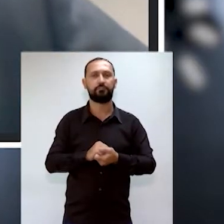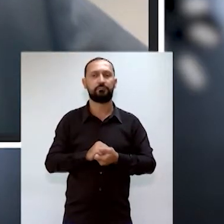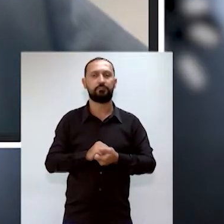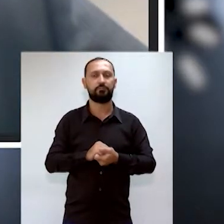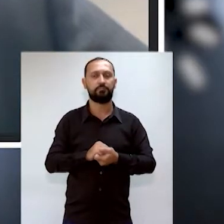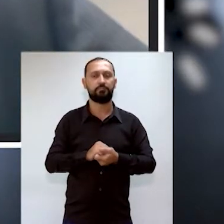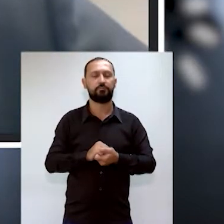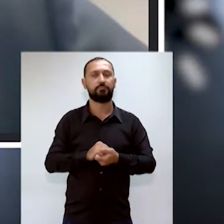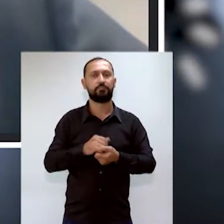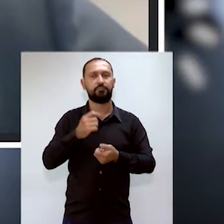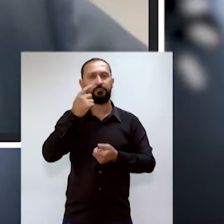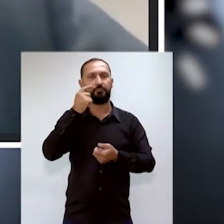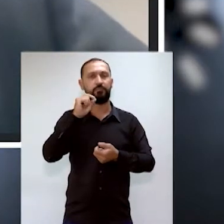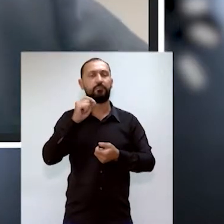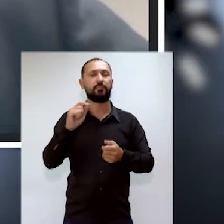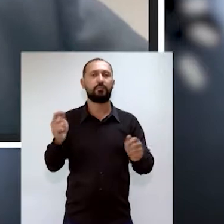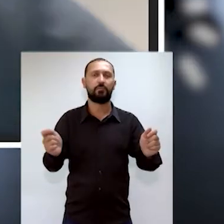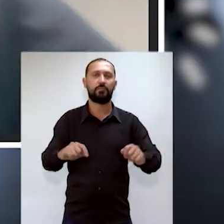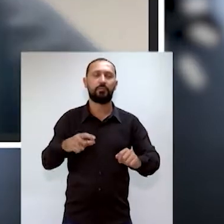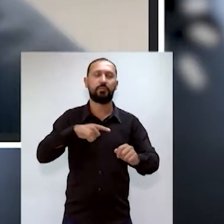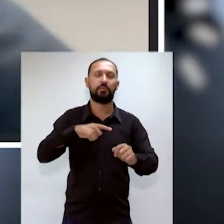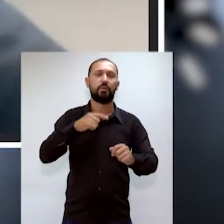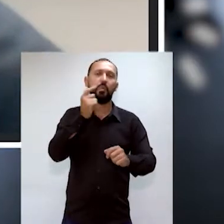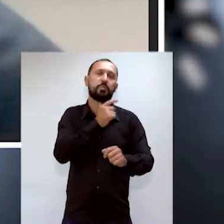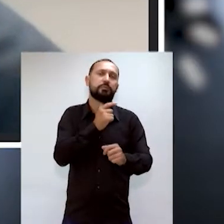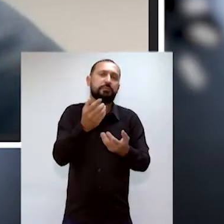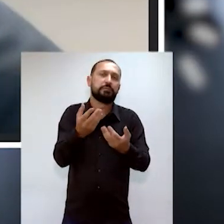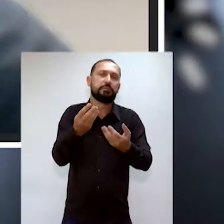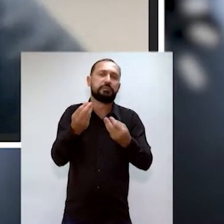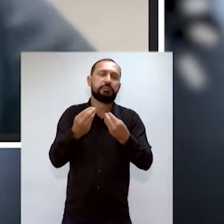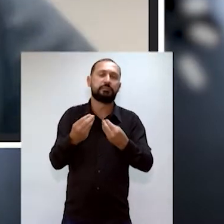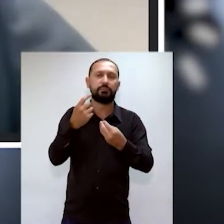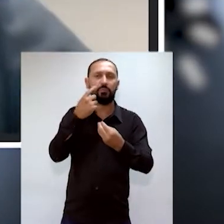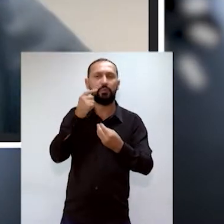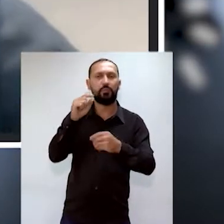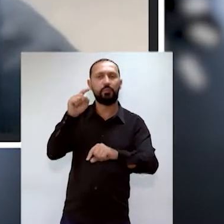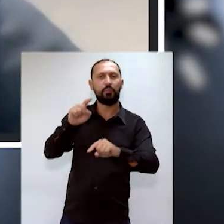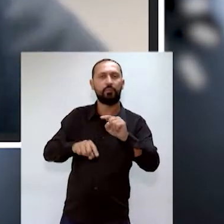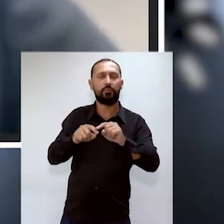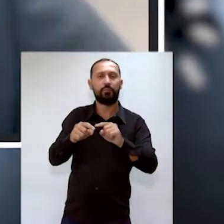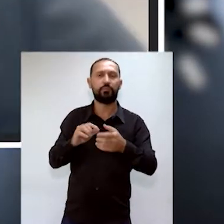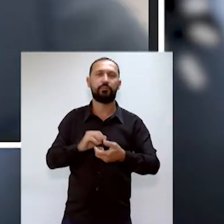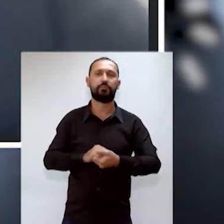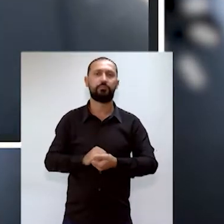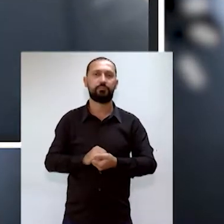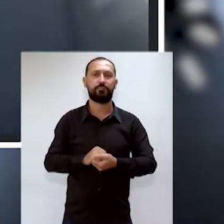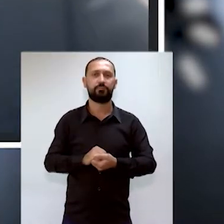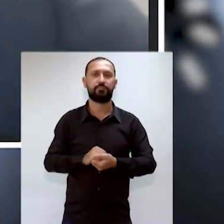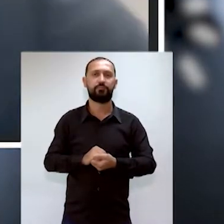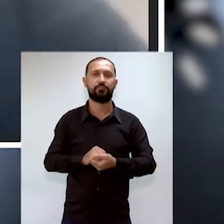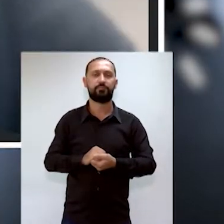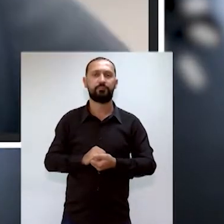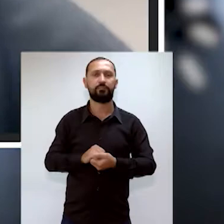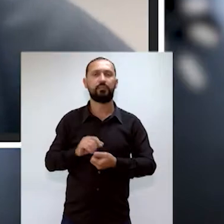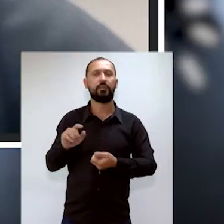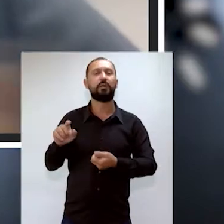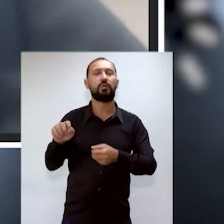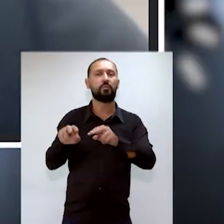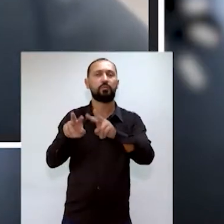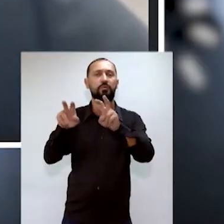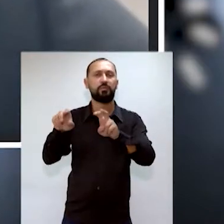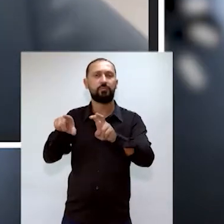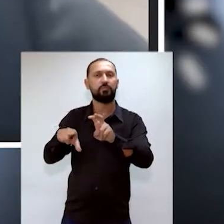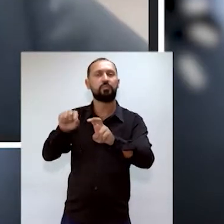critério foi definitivo para que a gente pudesse decidir de fazer entrevista mesmo. E aí os sujeitos